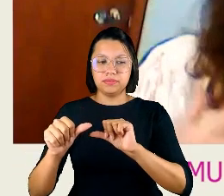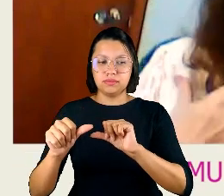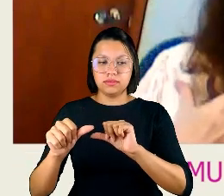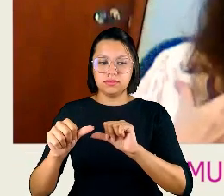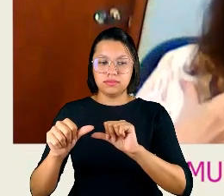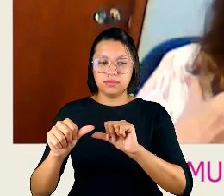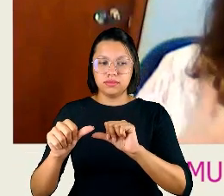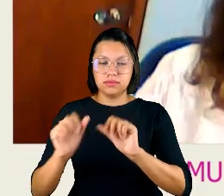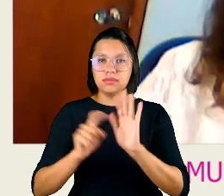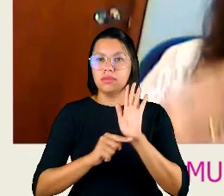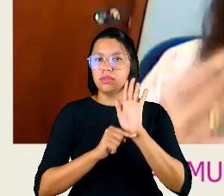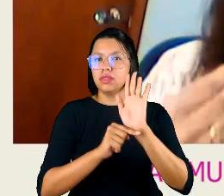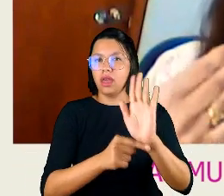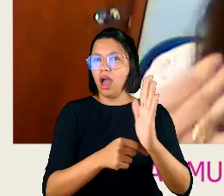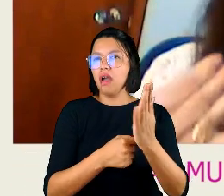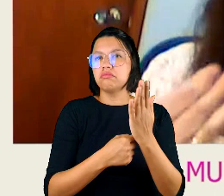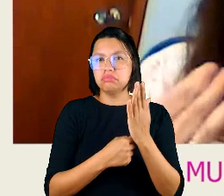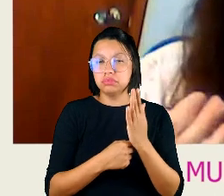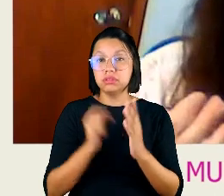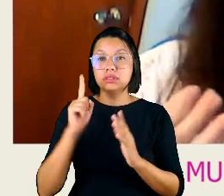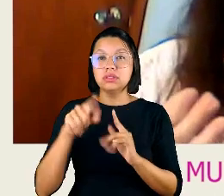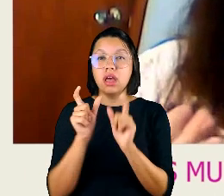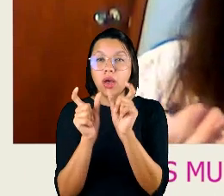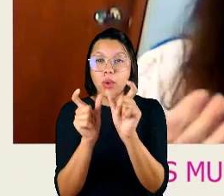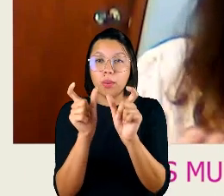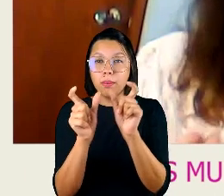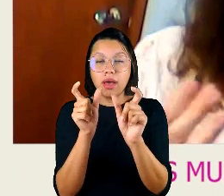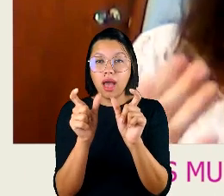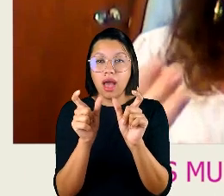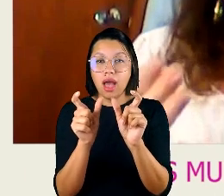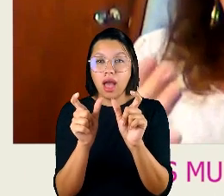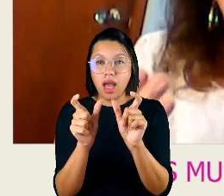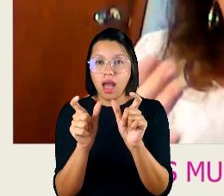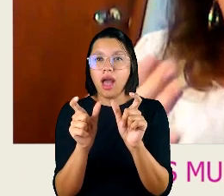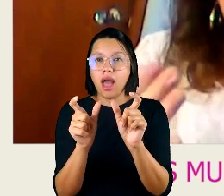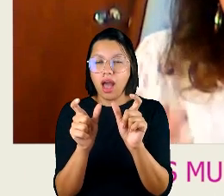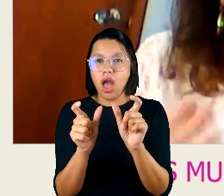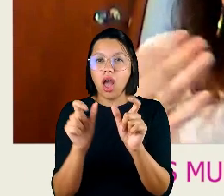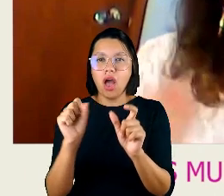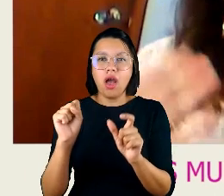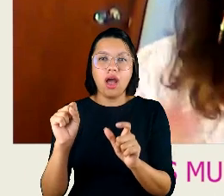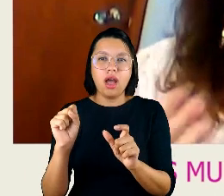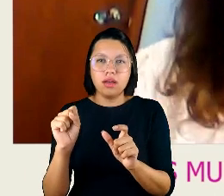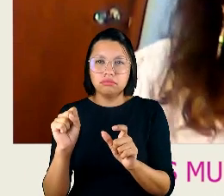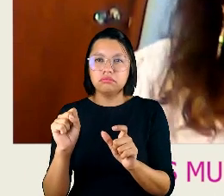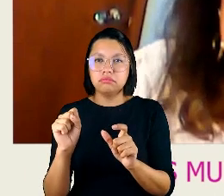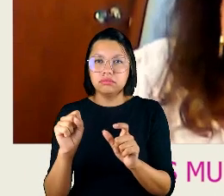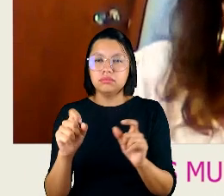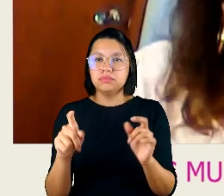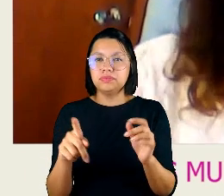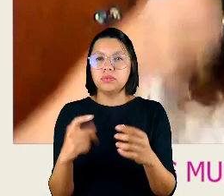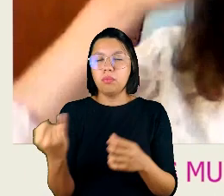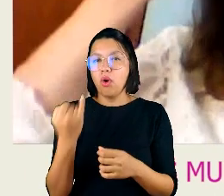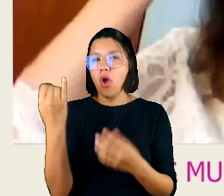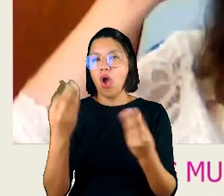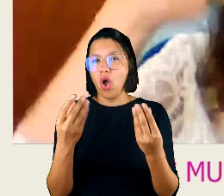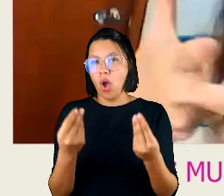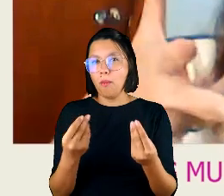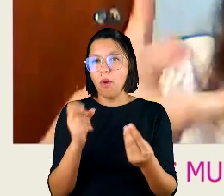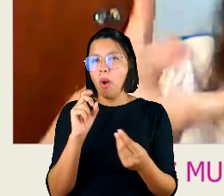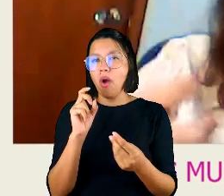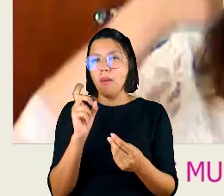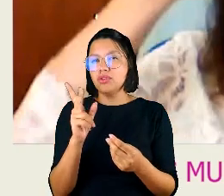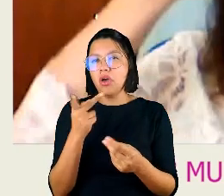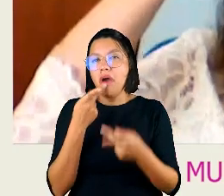solidariedade são palavras sagradas demais para ser ditas só com a boca. Elas precisam ser ditas com